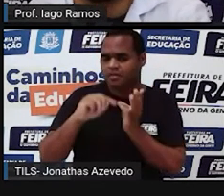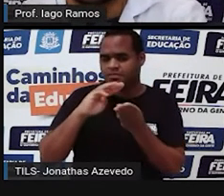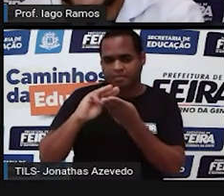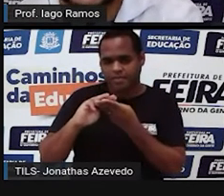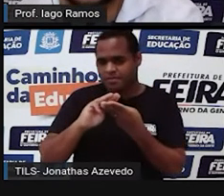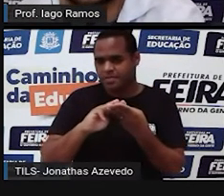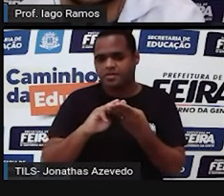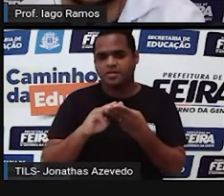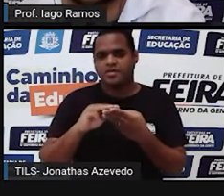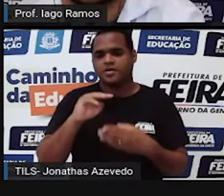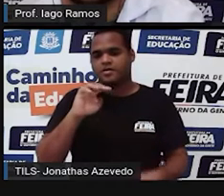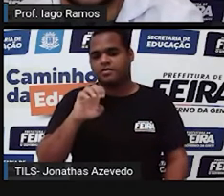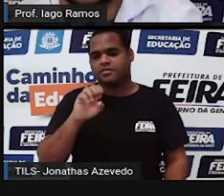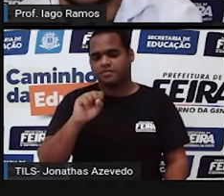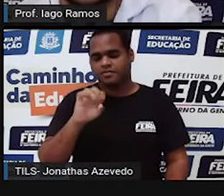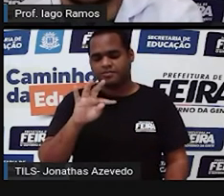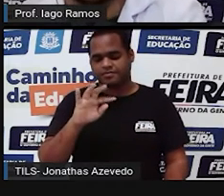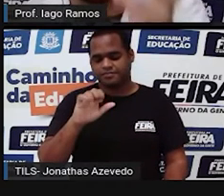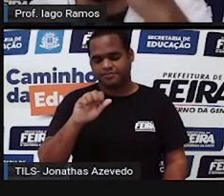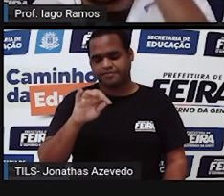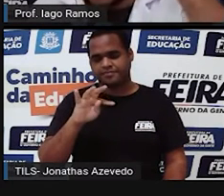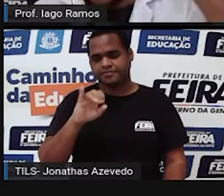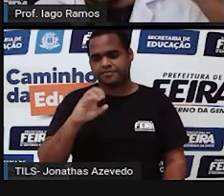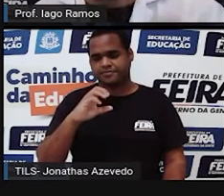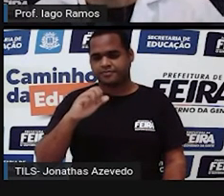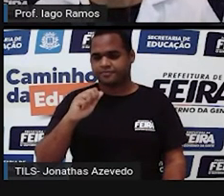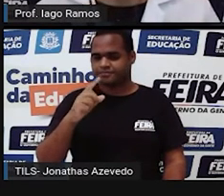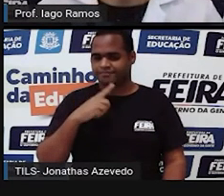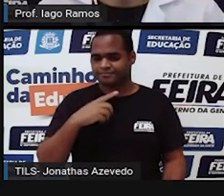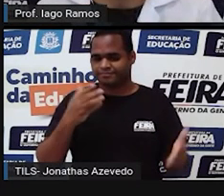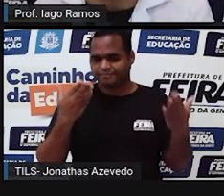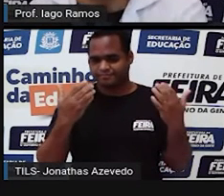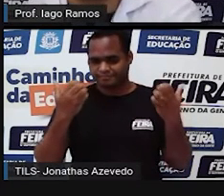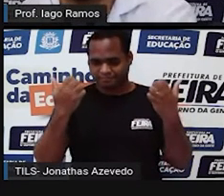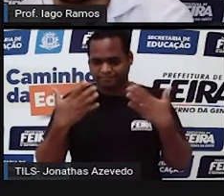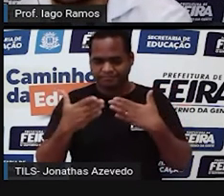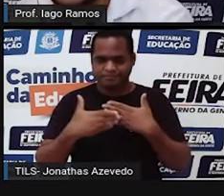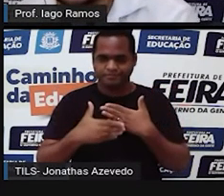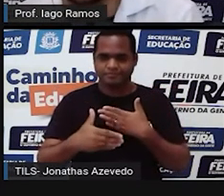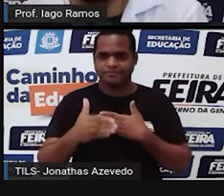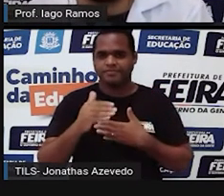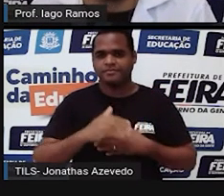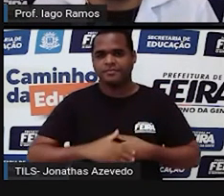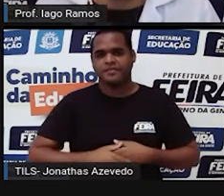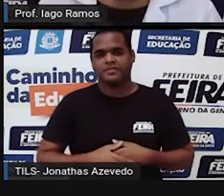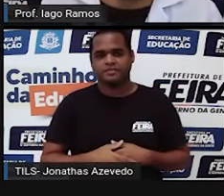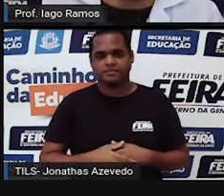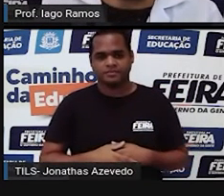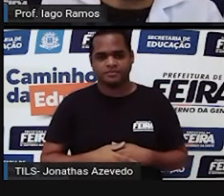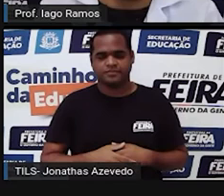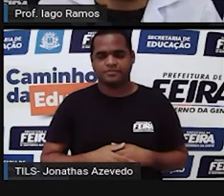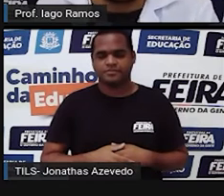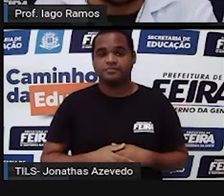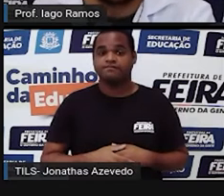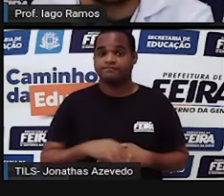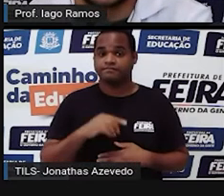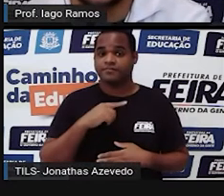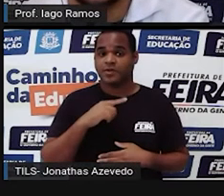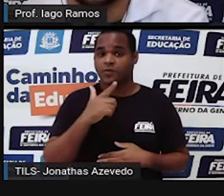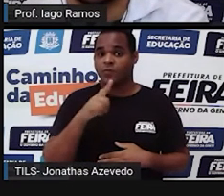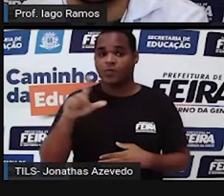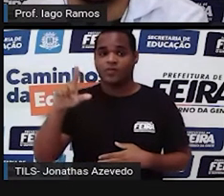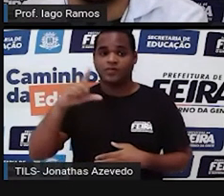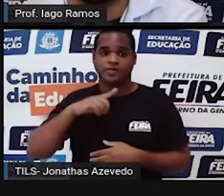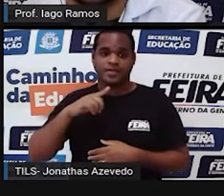chamada estatística. Belezinha? Vamos adiante? Olha só um exemplo que eu trago para você,